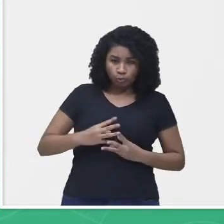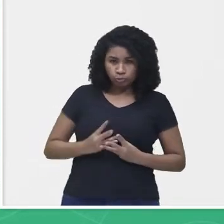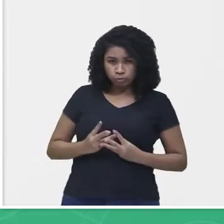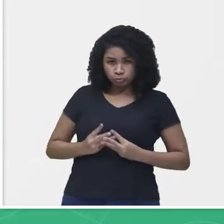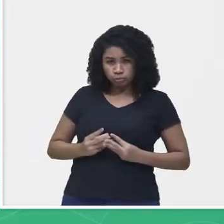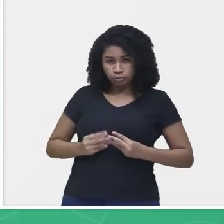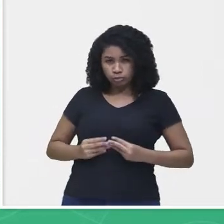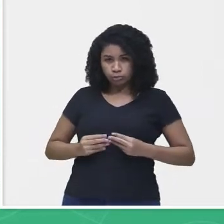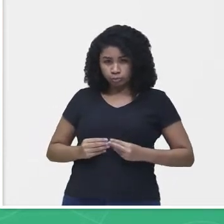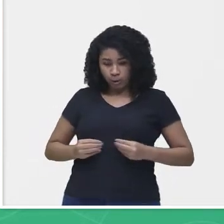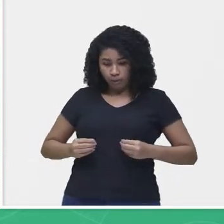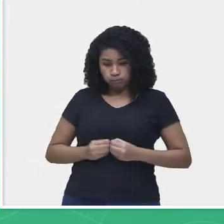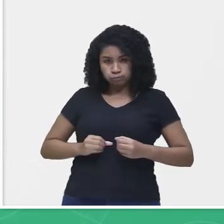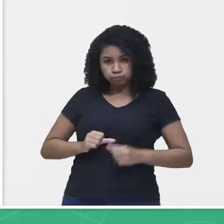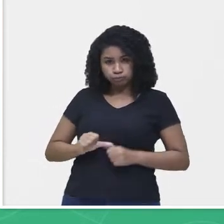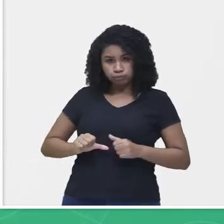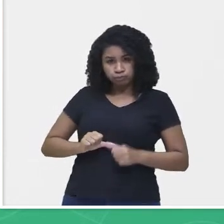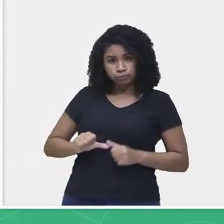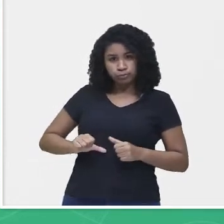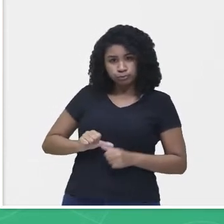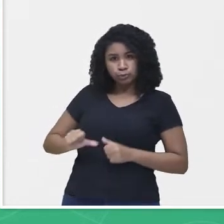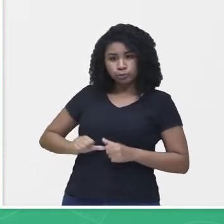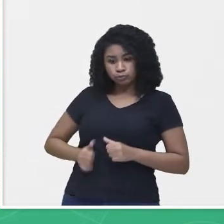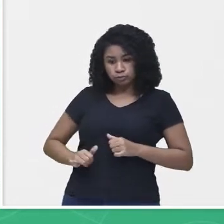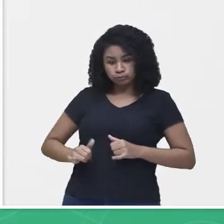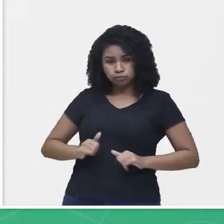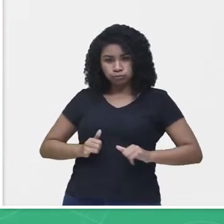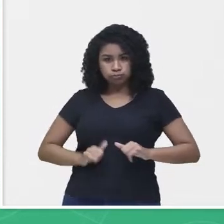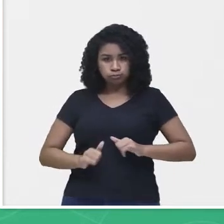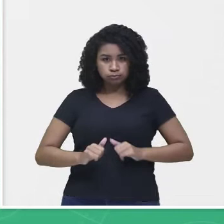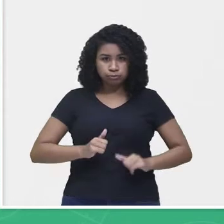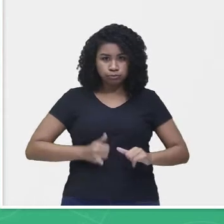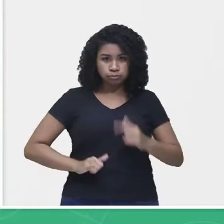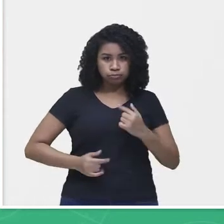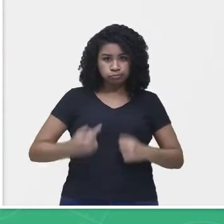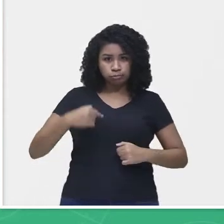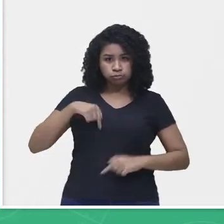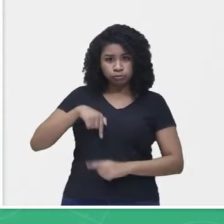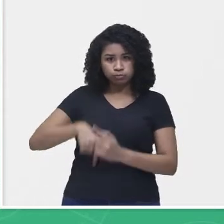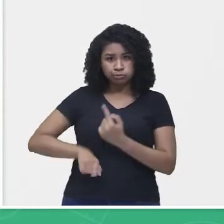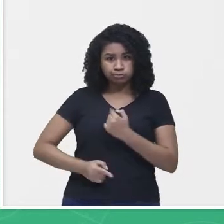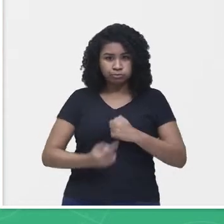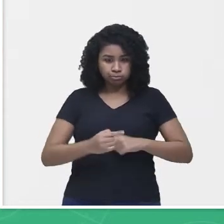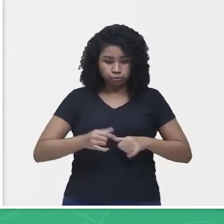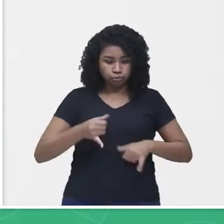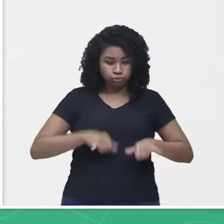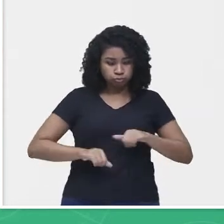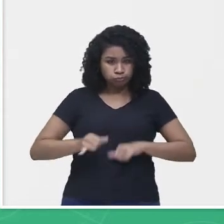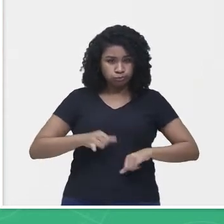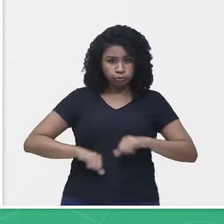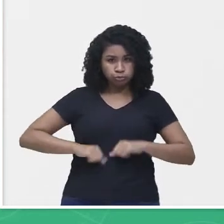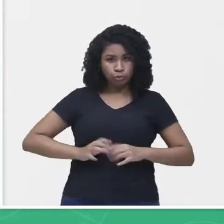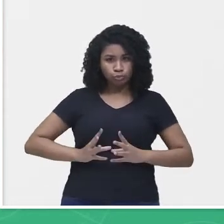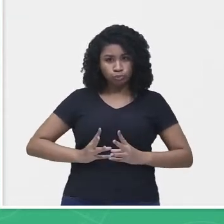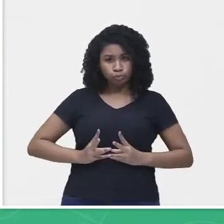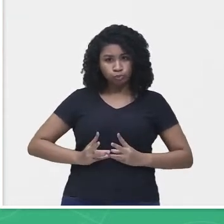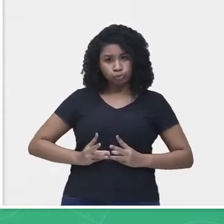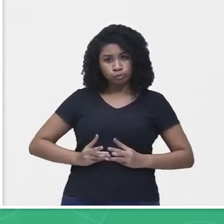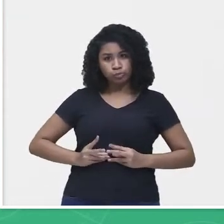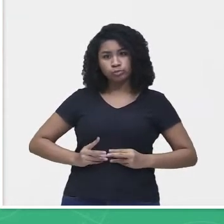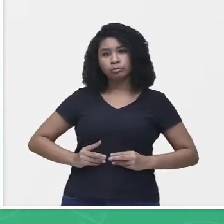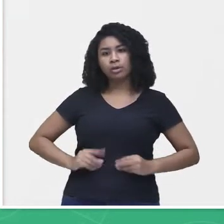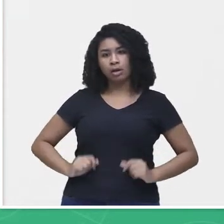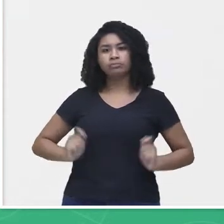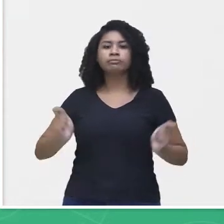digestivo, sofrendo alterações na sua composição química. Então, essa é a diferença básica. Quando eu falo